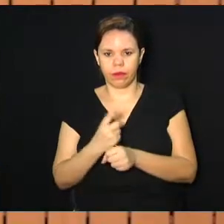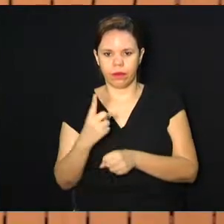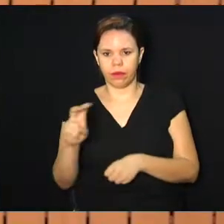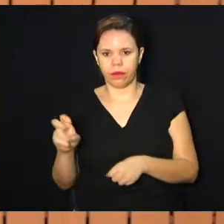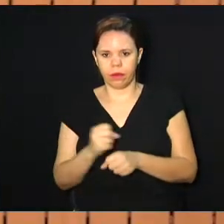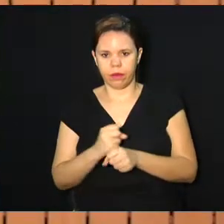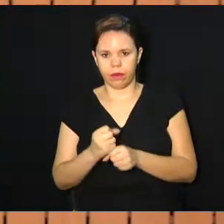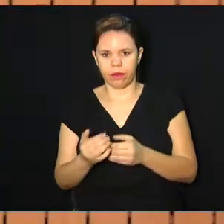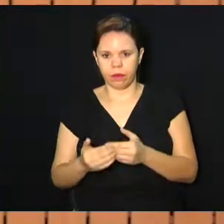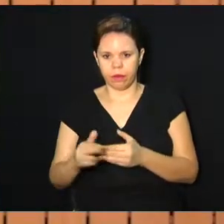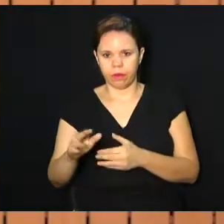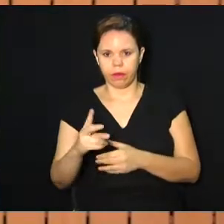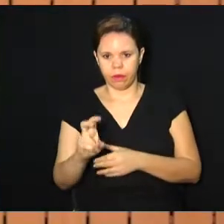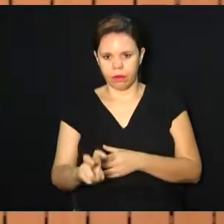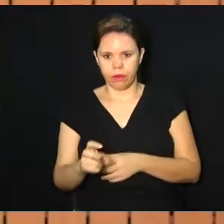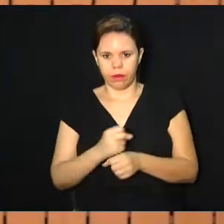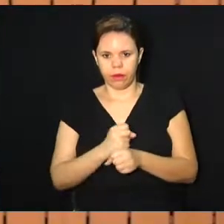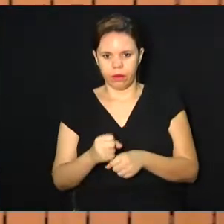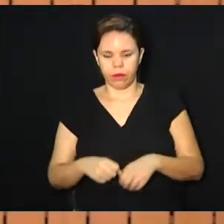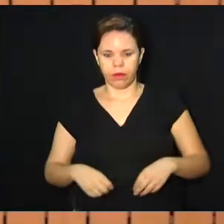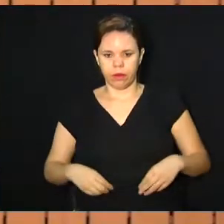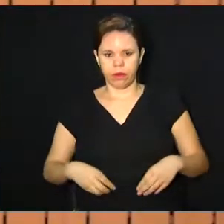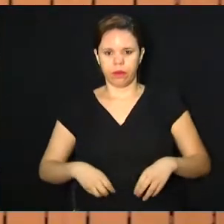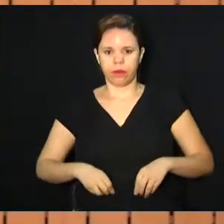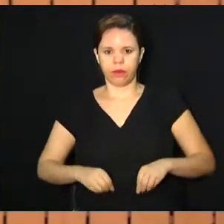anos prorrogáveis por mais 5.